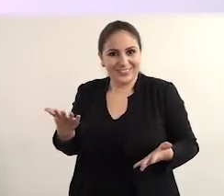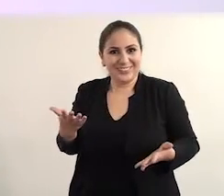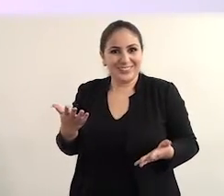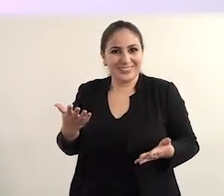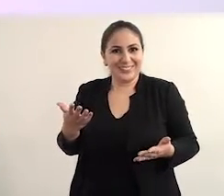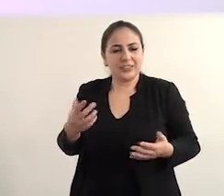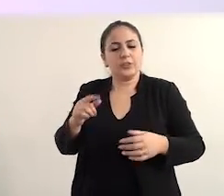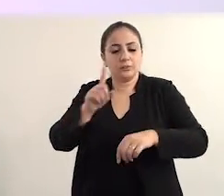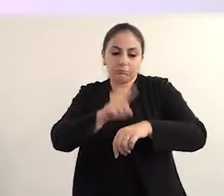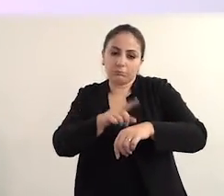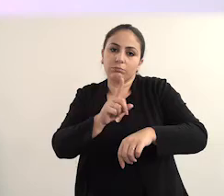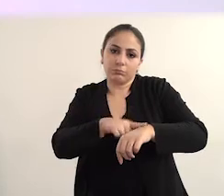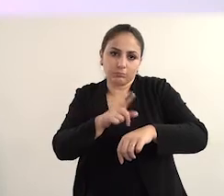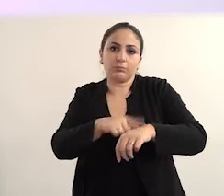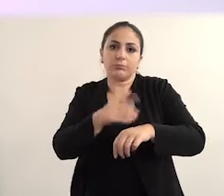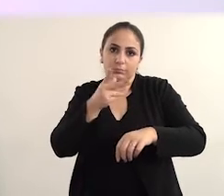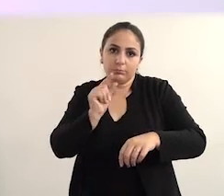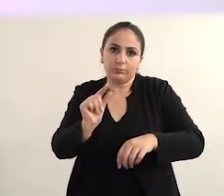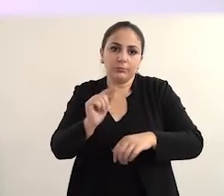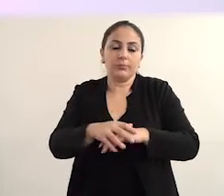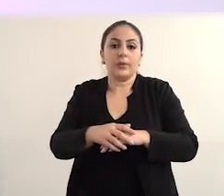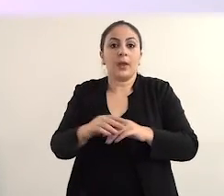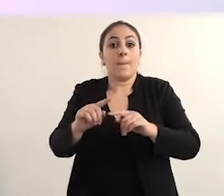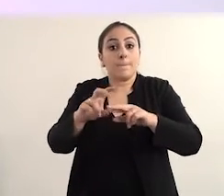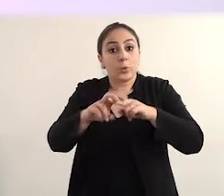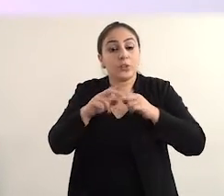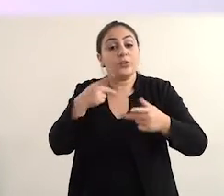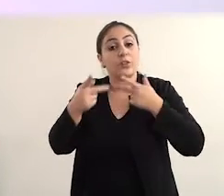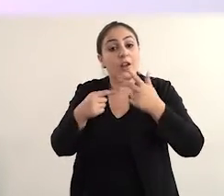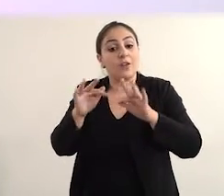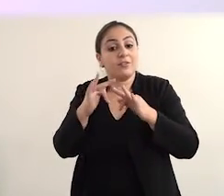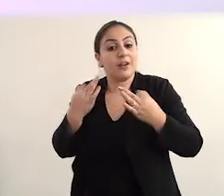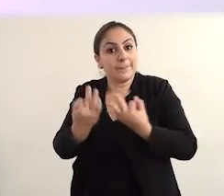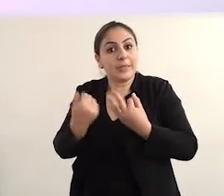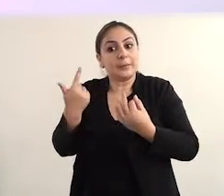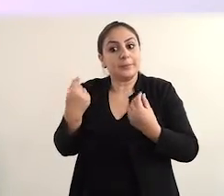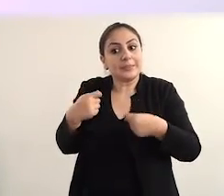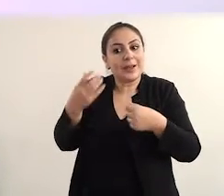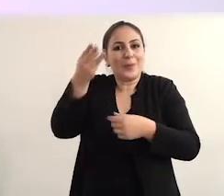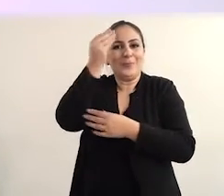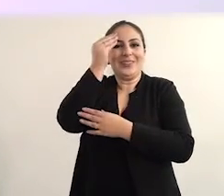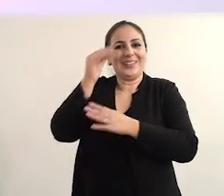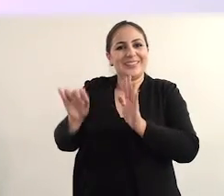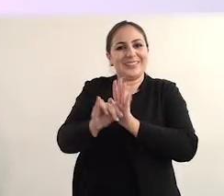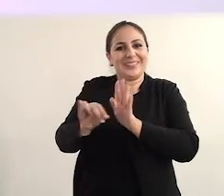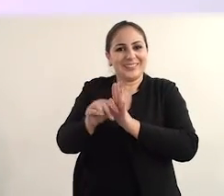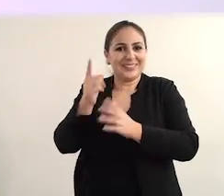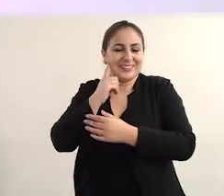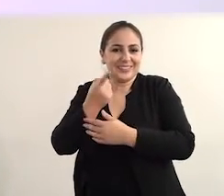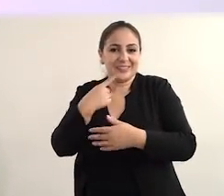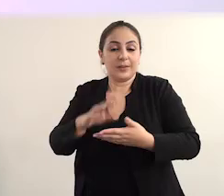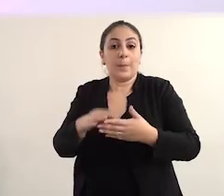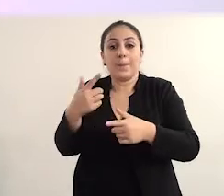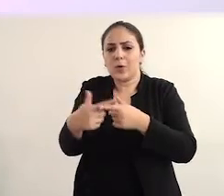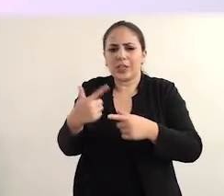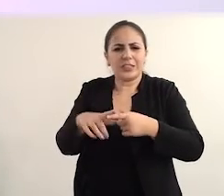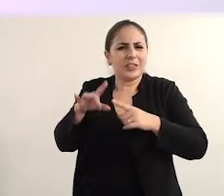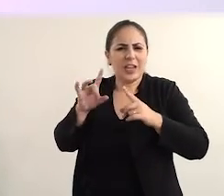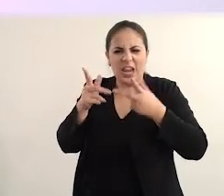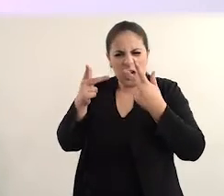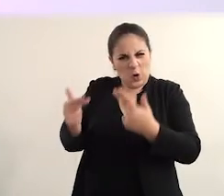Isso gera tempo, né? Então, por isso que eu digo para as famílias, tem que ter um entendimento da identidade surda. Porque não